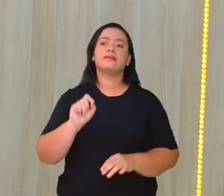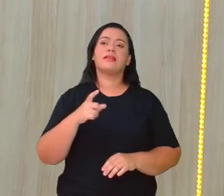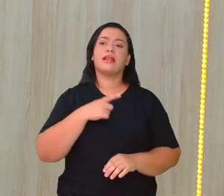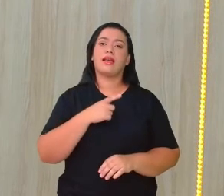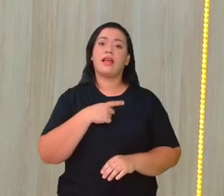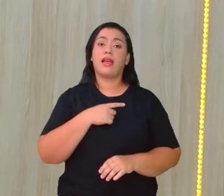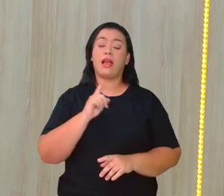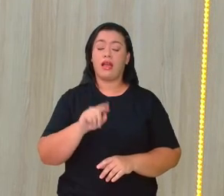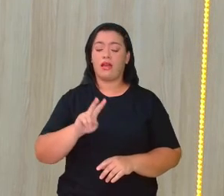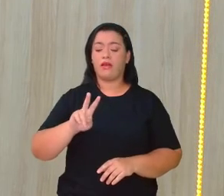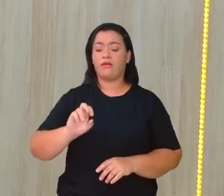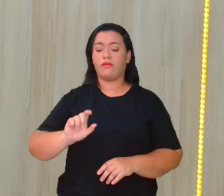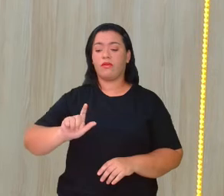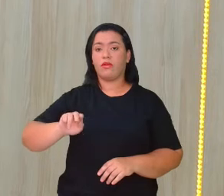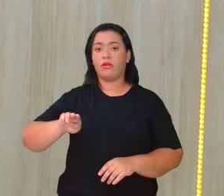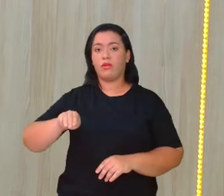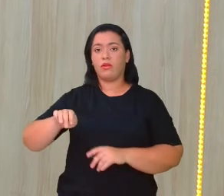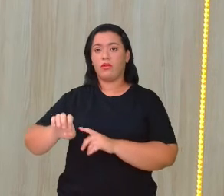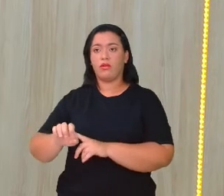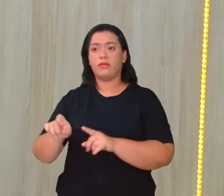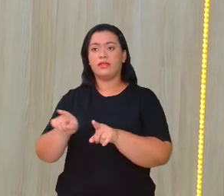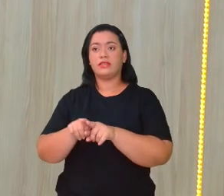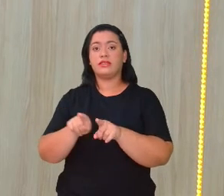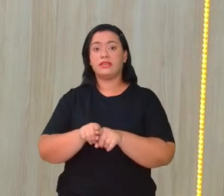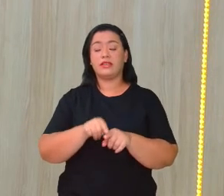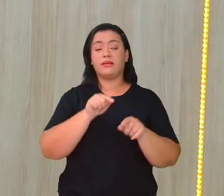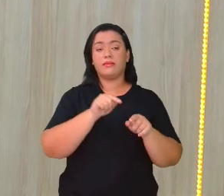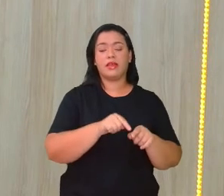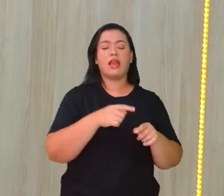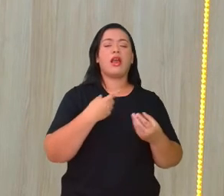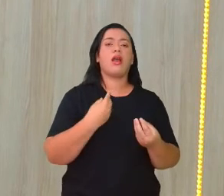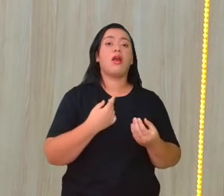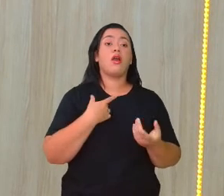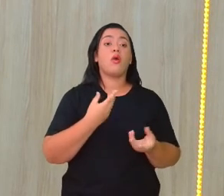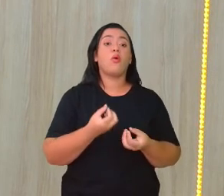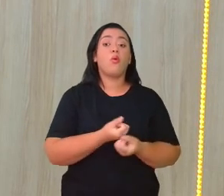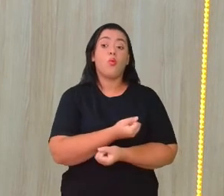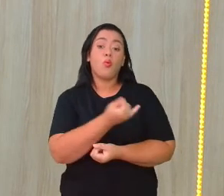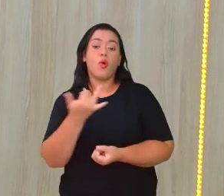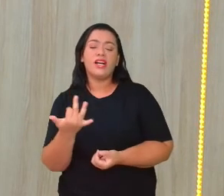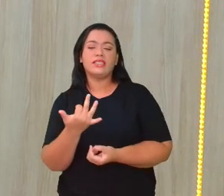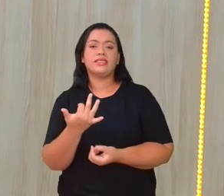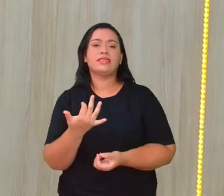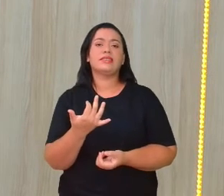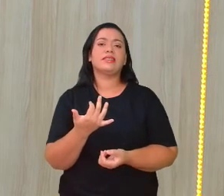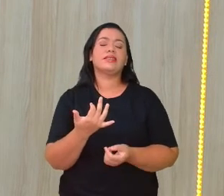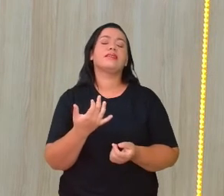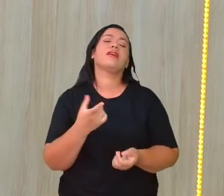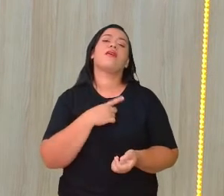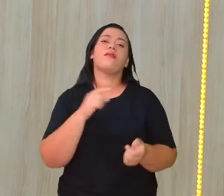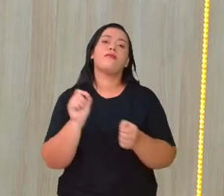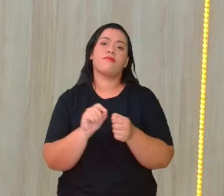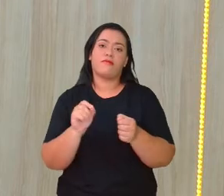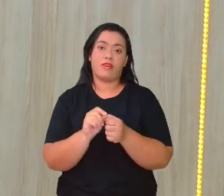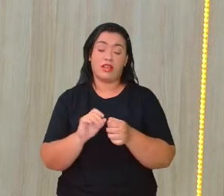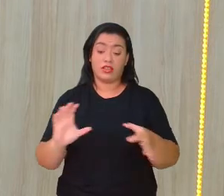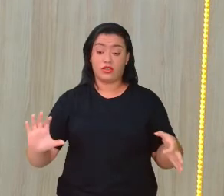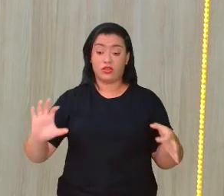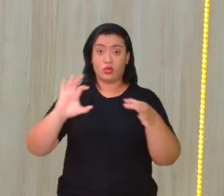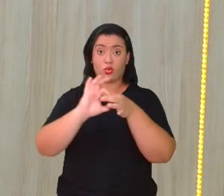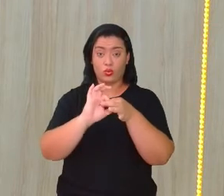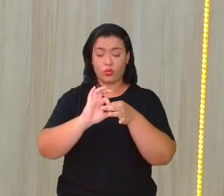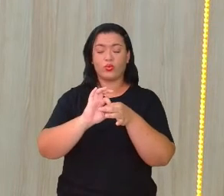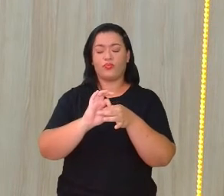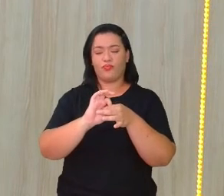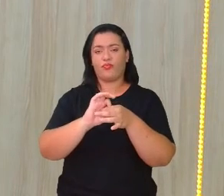a intensidade, que é a qualidade do meu exercício com a quantidade que eu faço. Então eu junto tudo isso